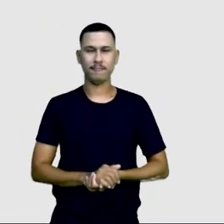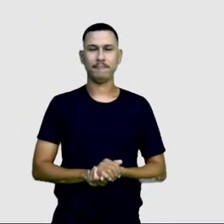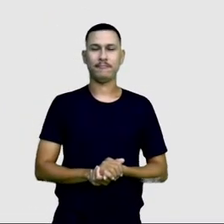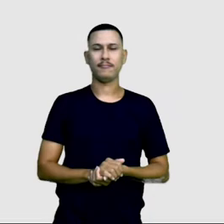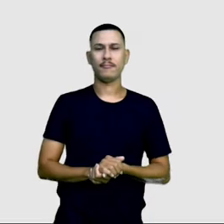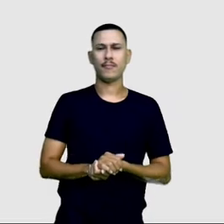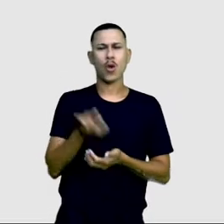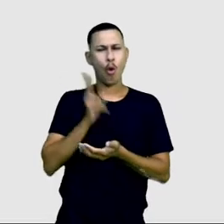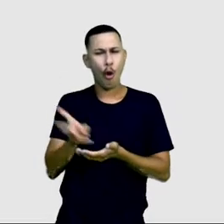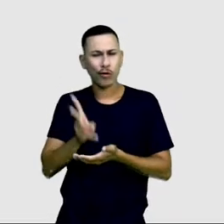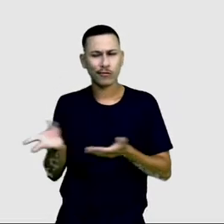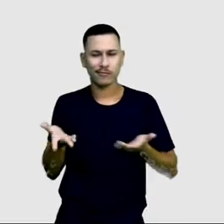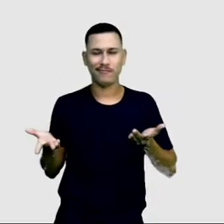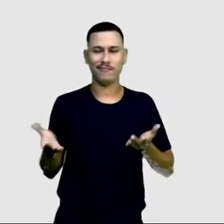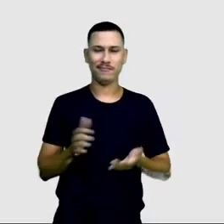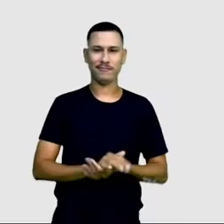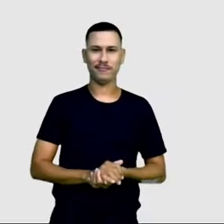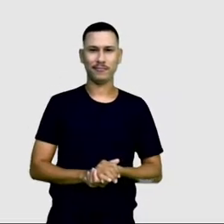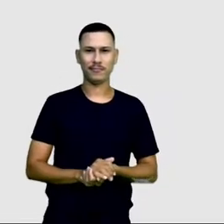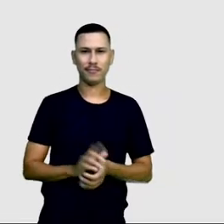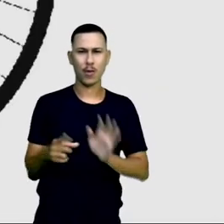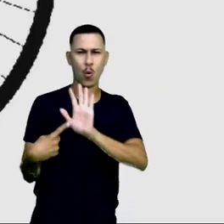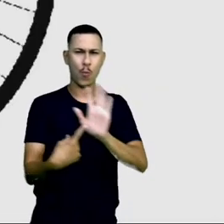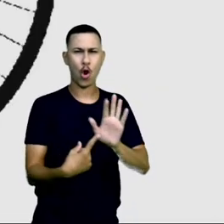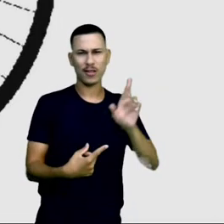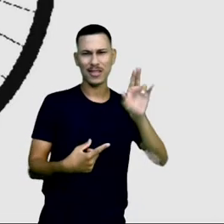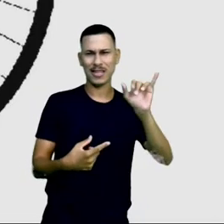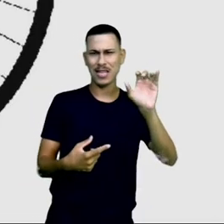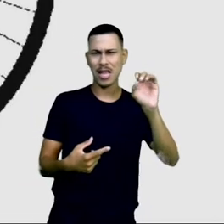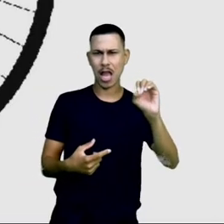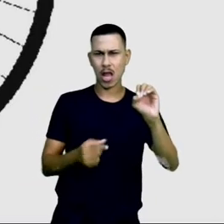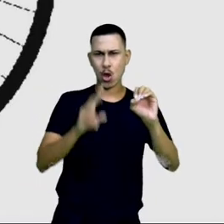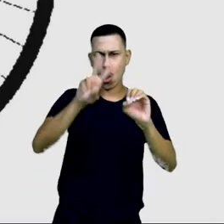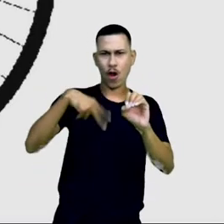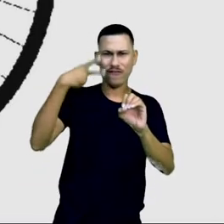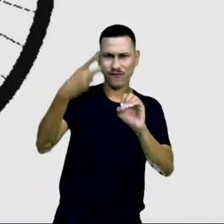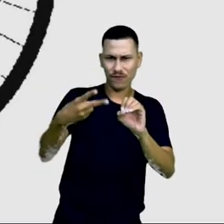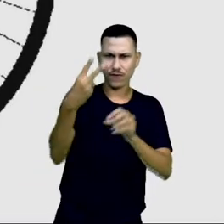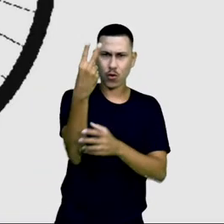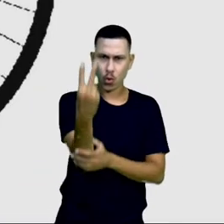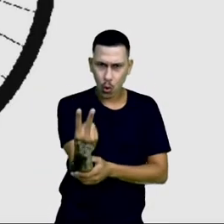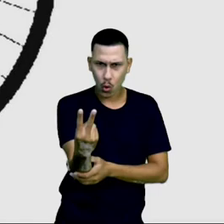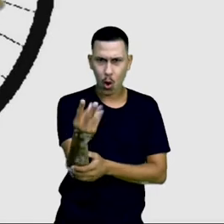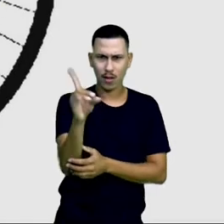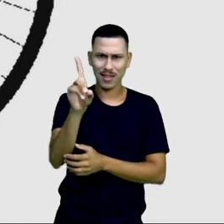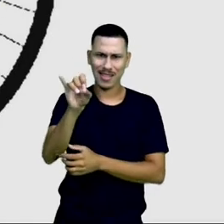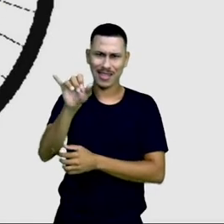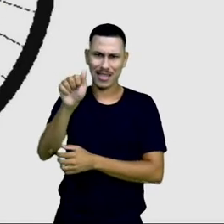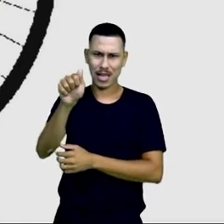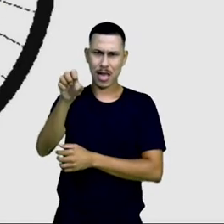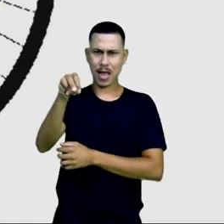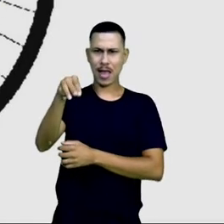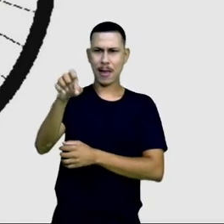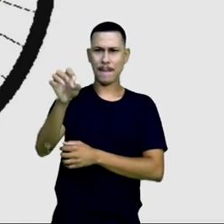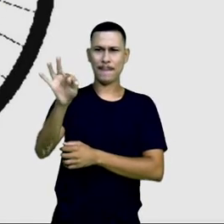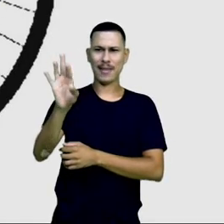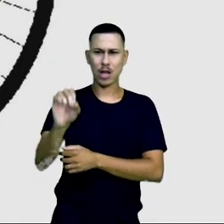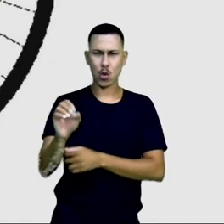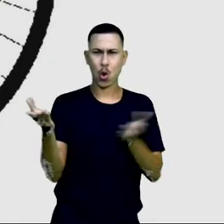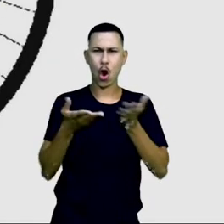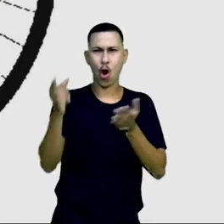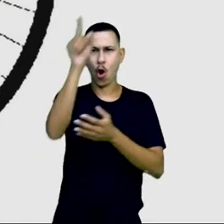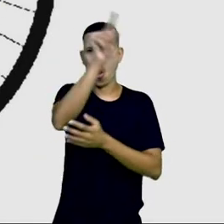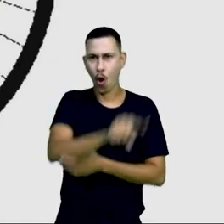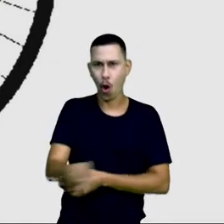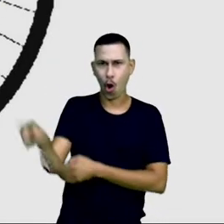então. Aquela outra relação que eu falei, que o raio é o dobro do diâmetro. Então, peguei a roda da bicicleta. Dentro